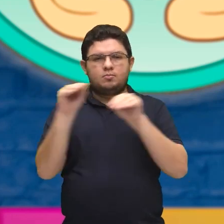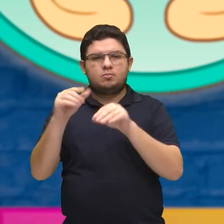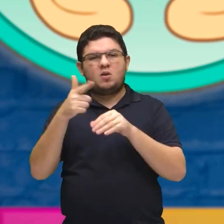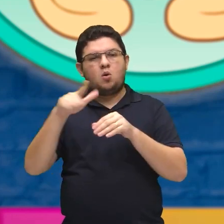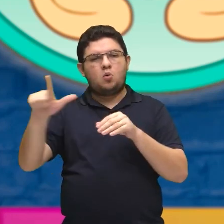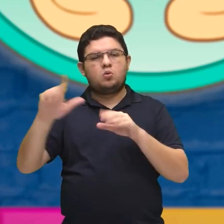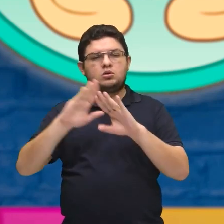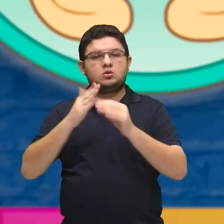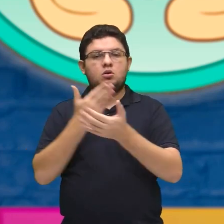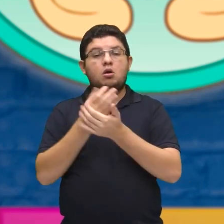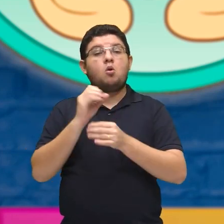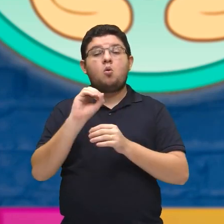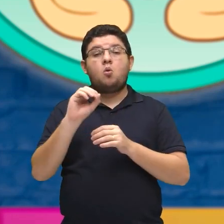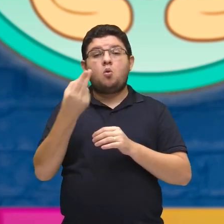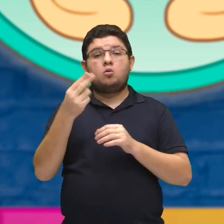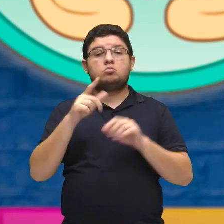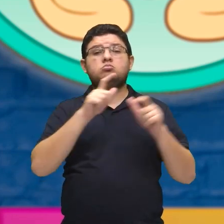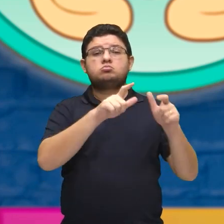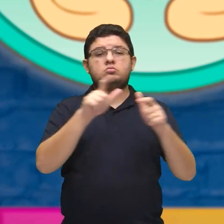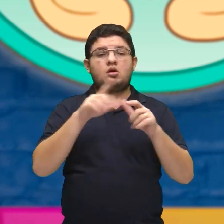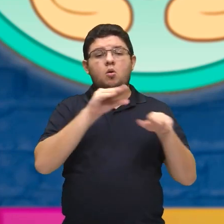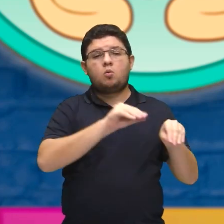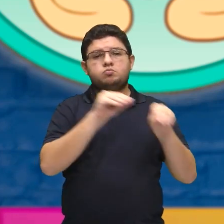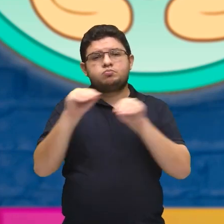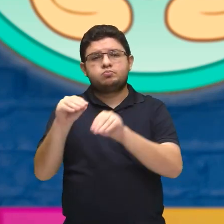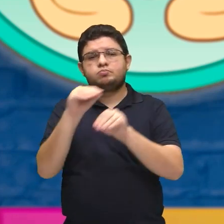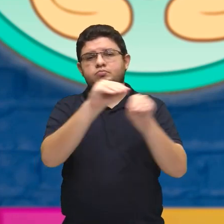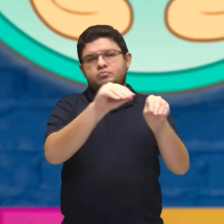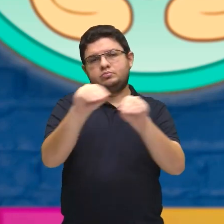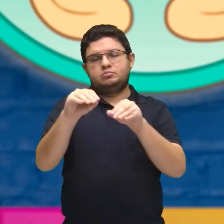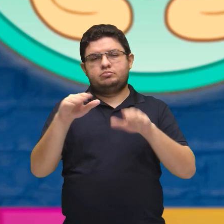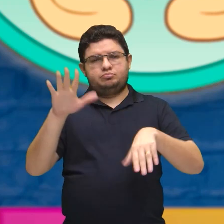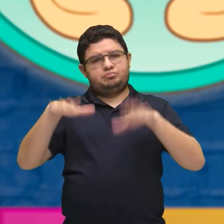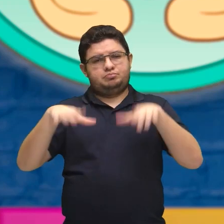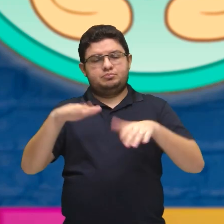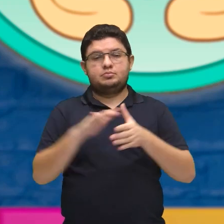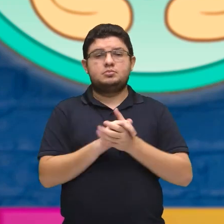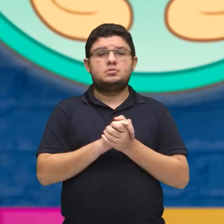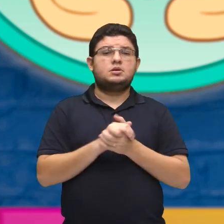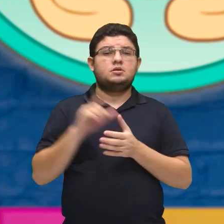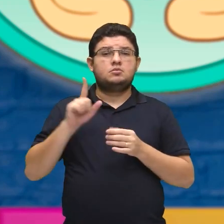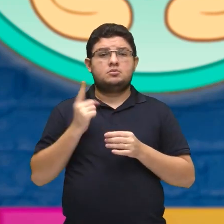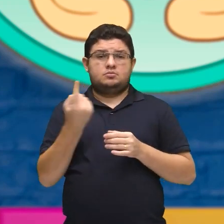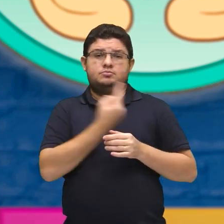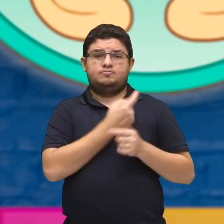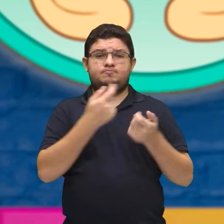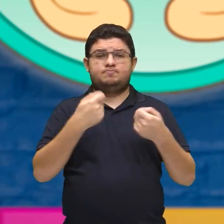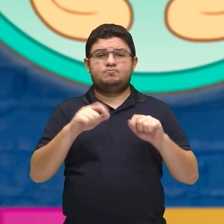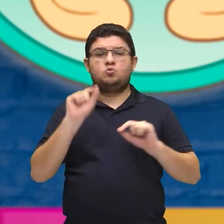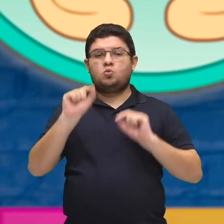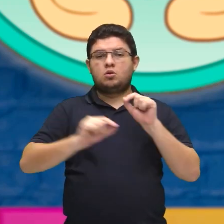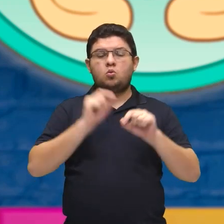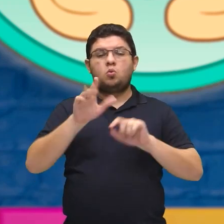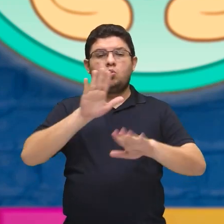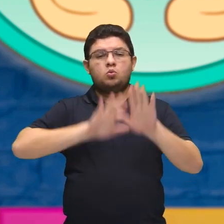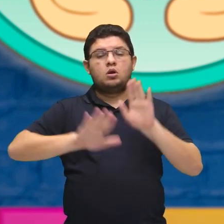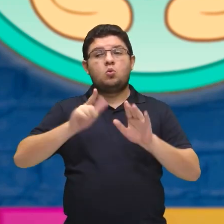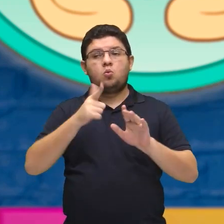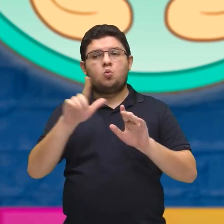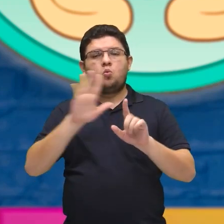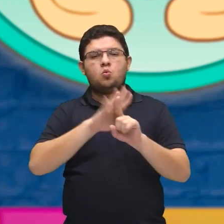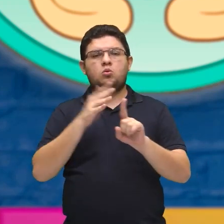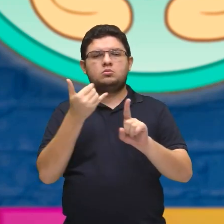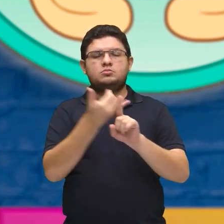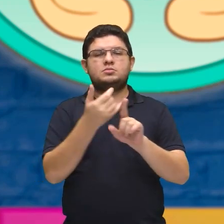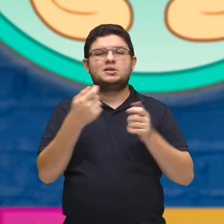são situações em que a gente precisa ter um pouquinho mais de cuidado com o outro, né? A questão da